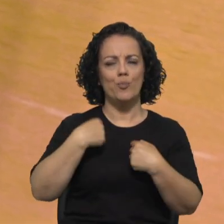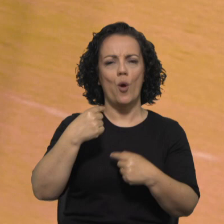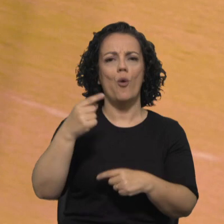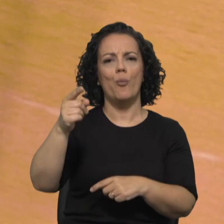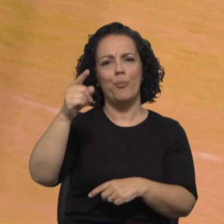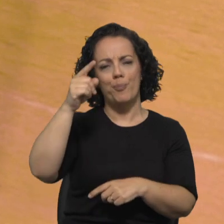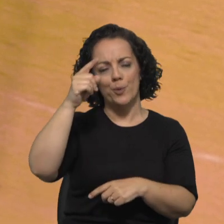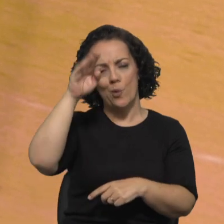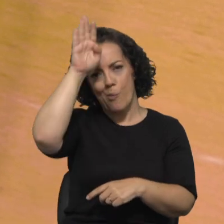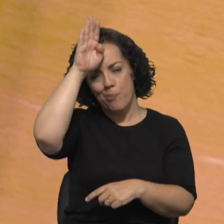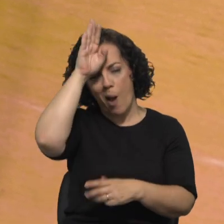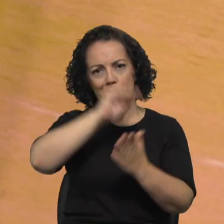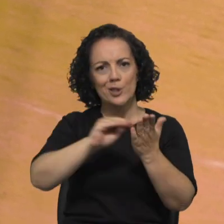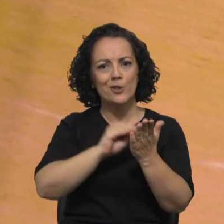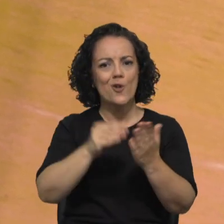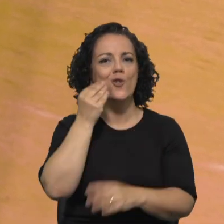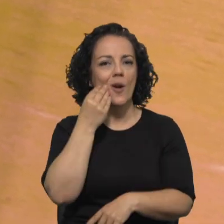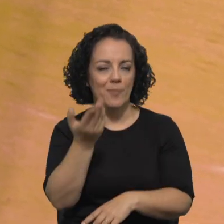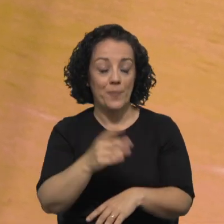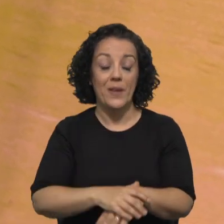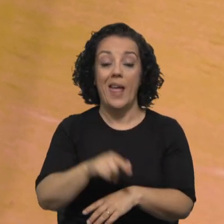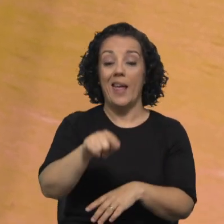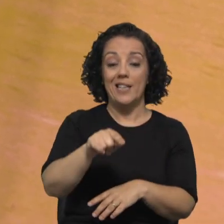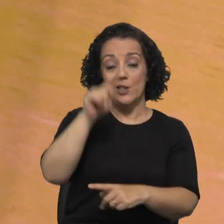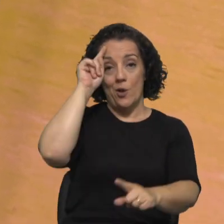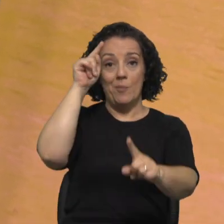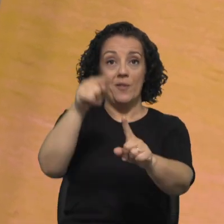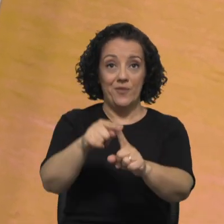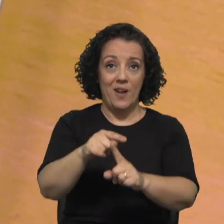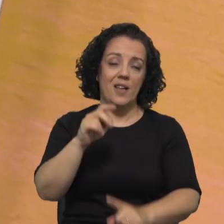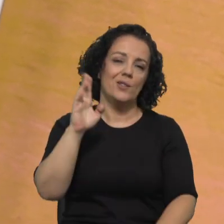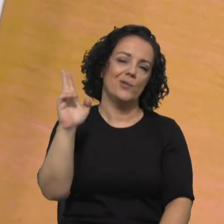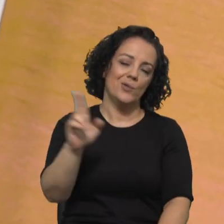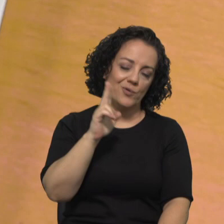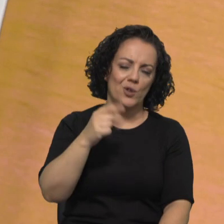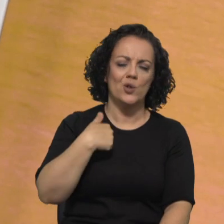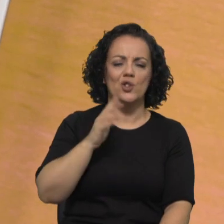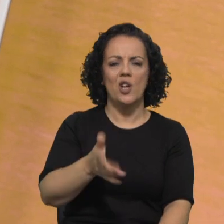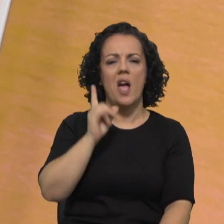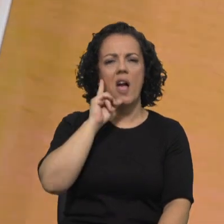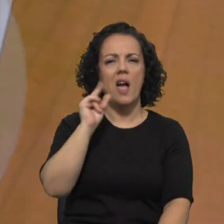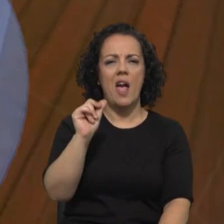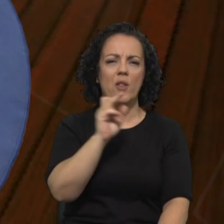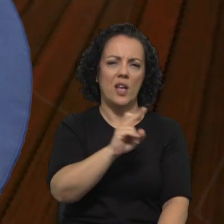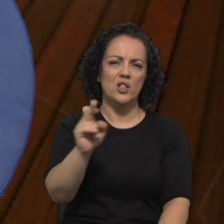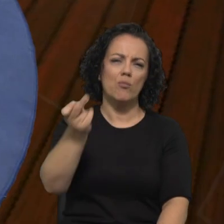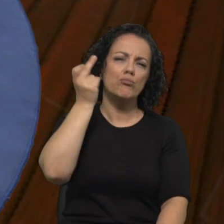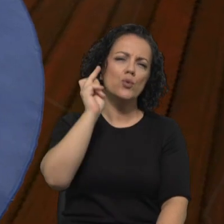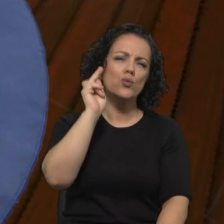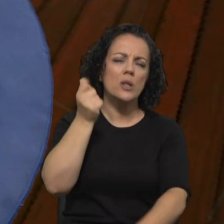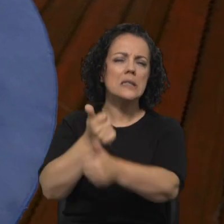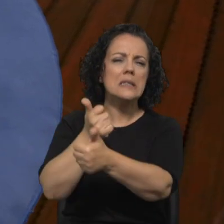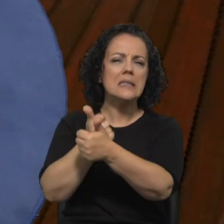Juventude e, dada a minha idade avançada, já estou há muitos anos na Rádio Renascença a seguir o Papa, de